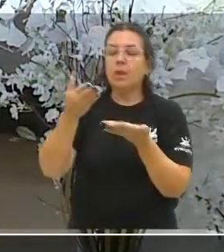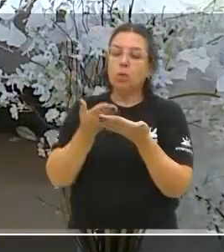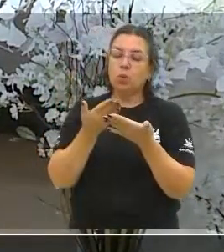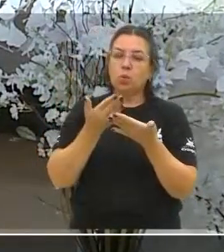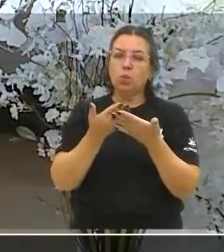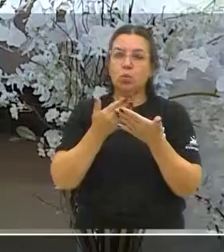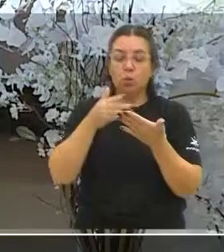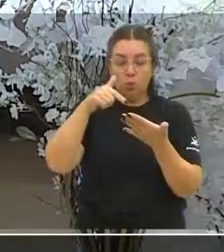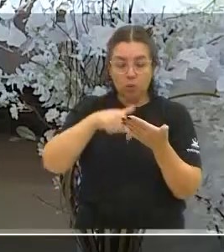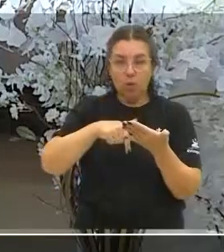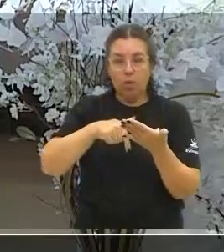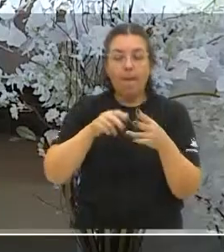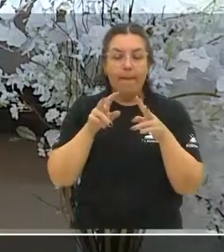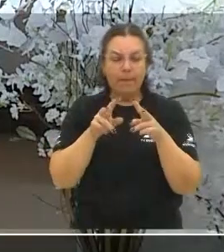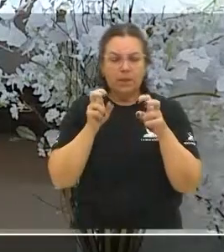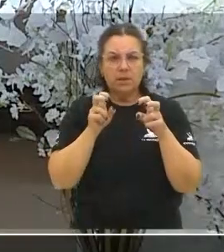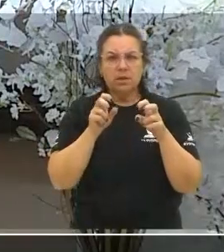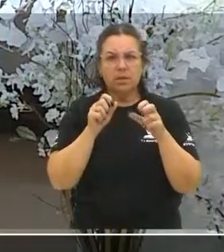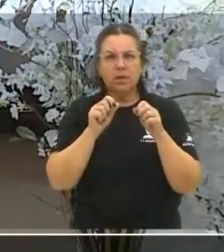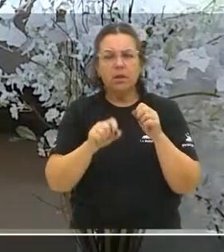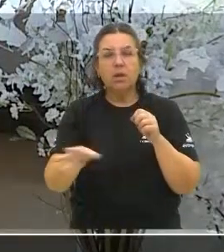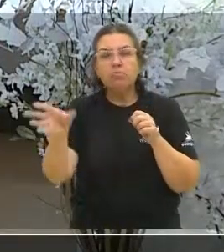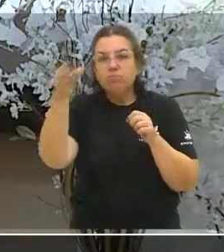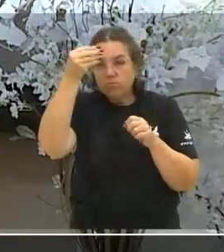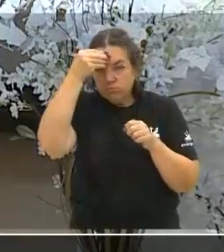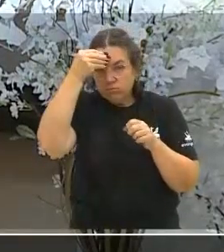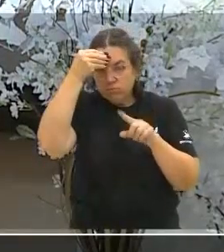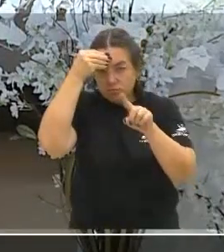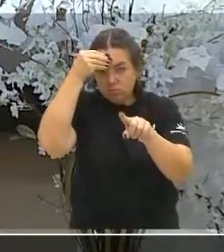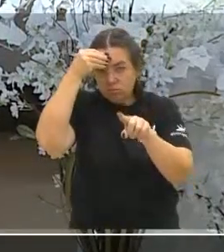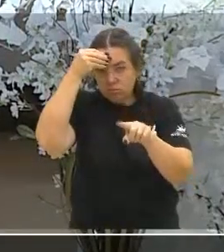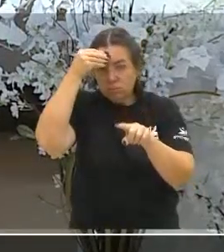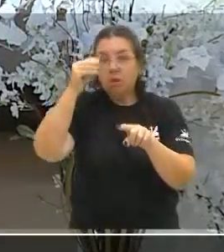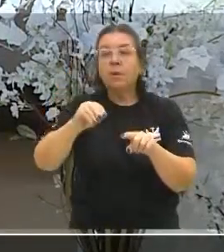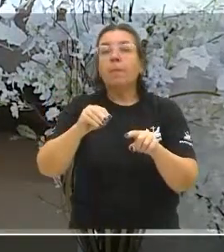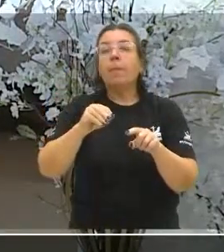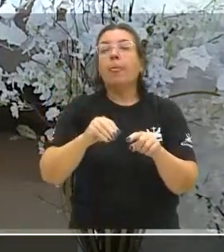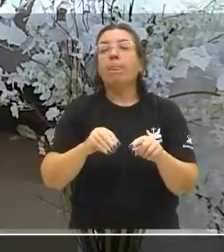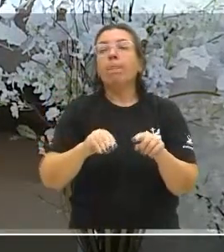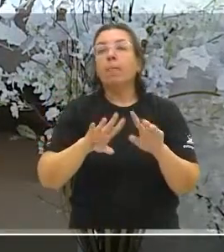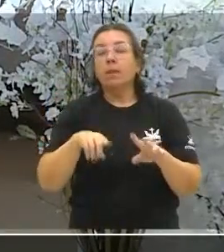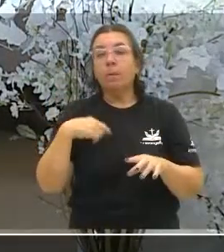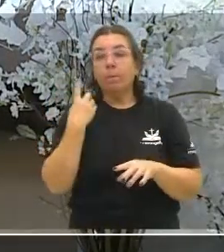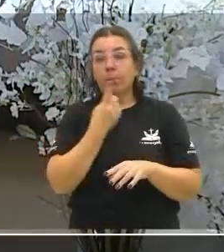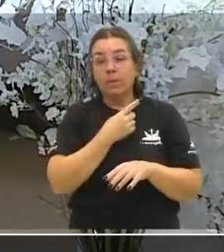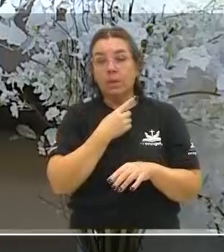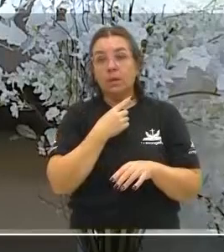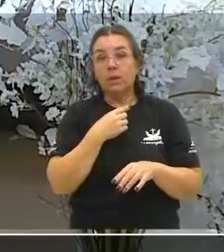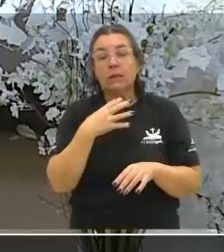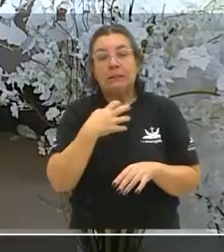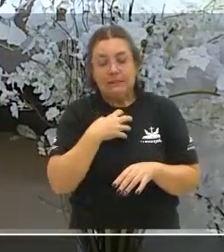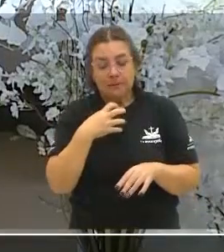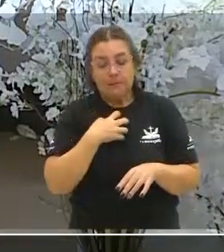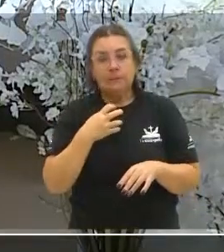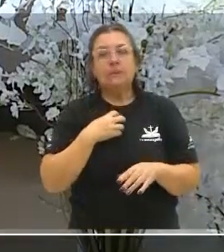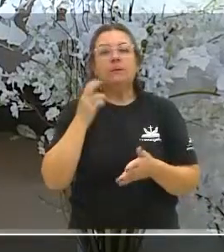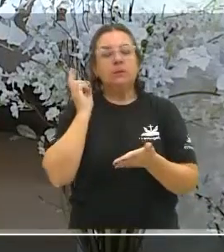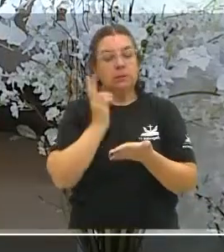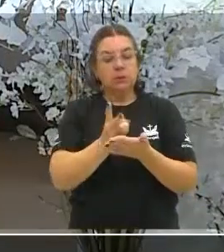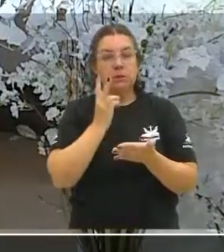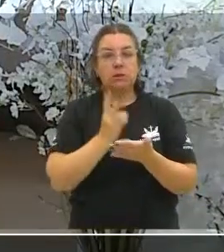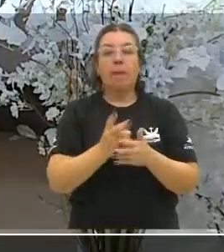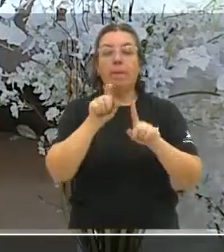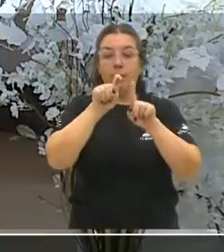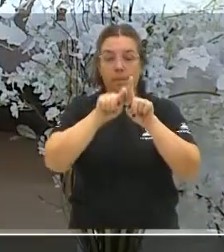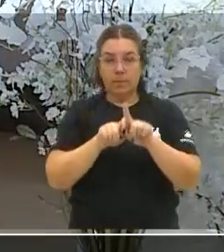palavra descobrimos, grave isso, e gostaria que isso fosse o nosso mote de todo o mês de setembro,